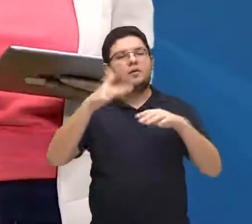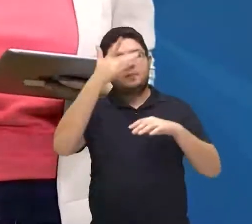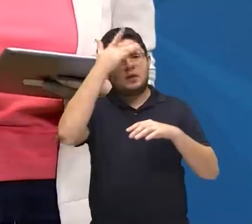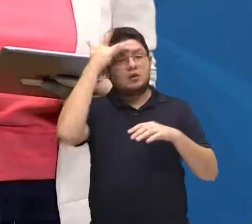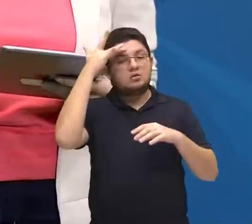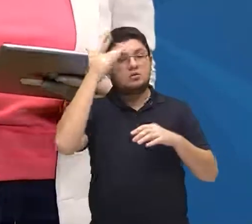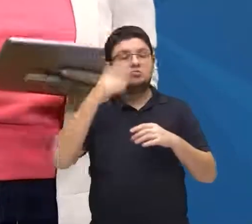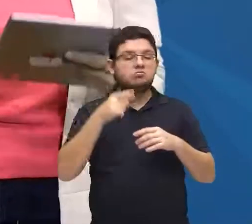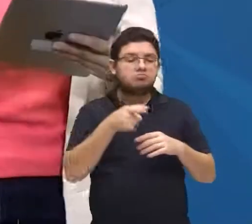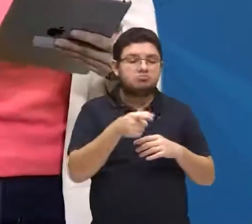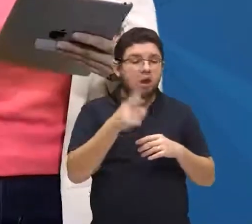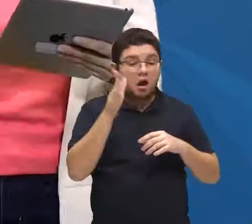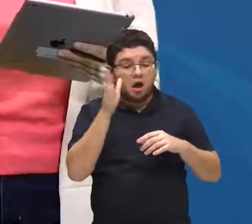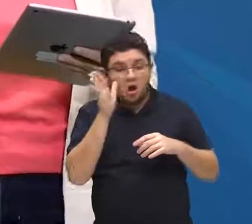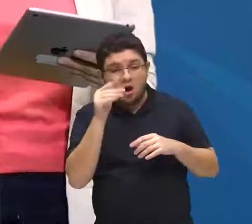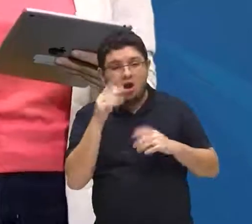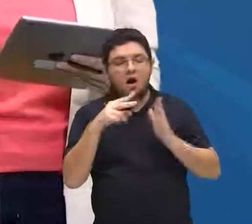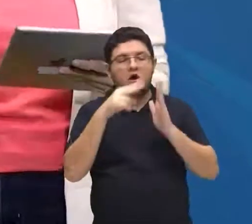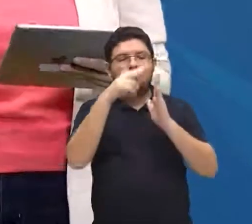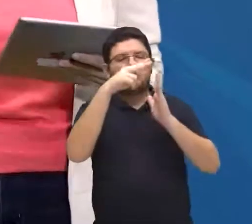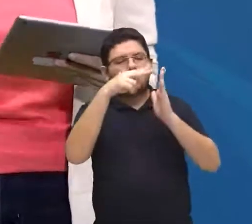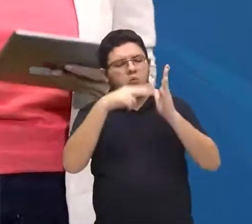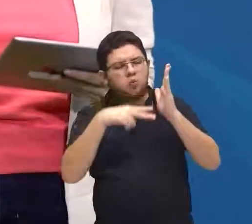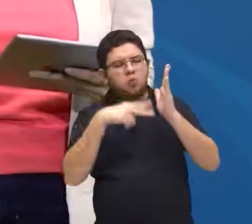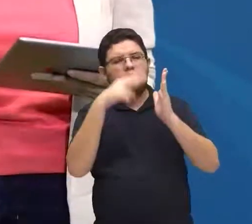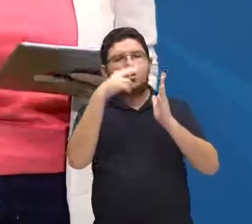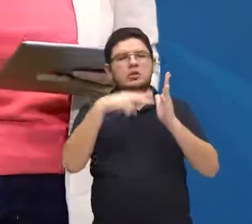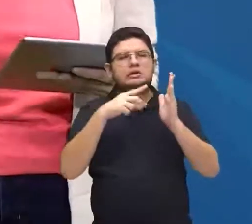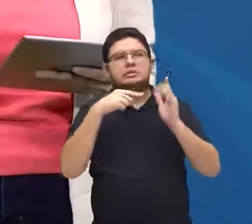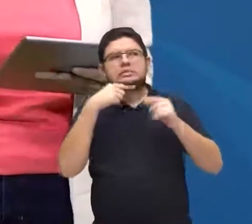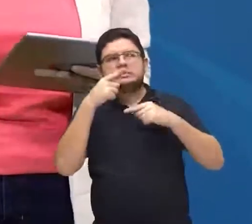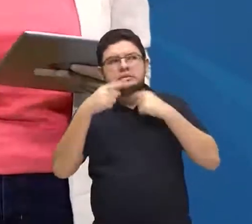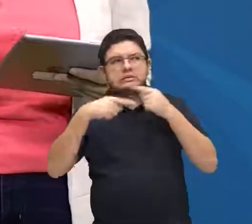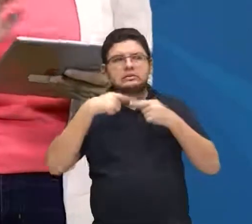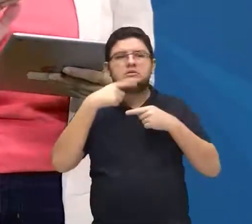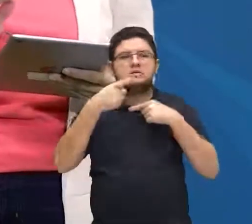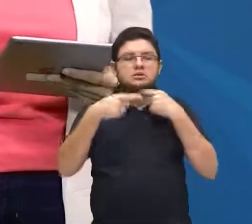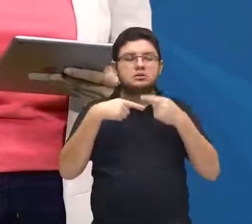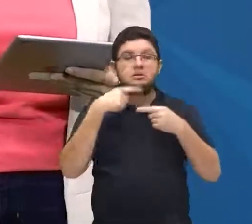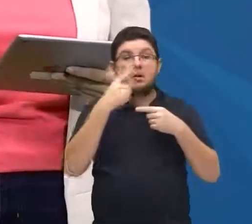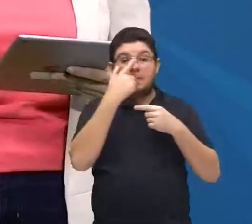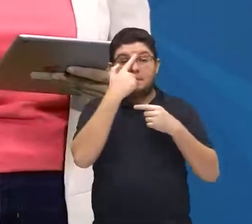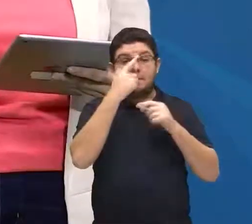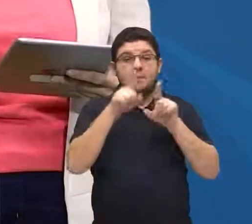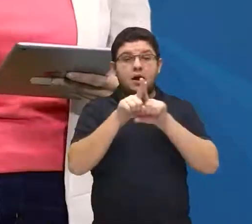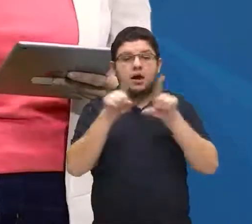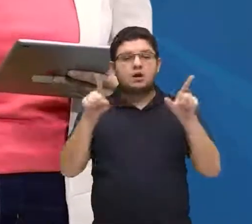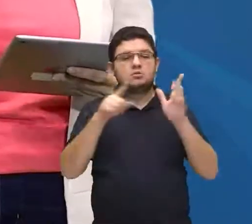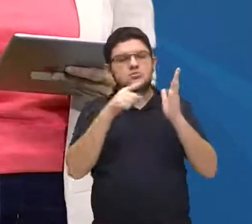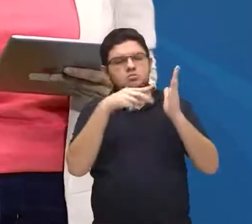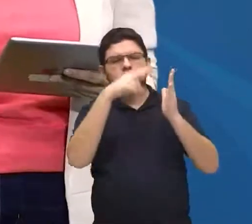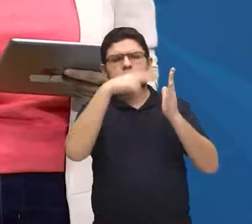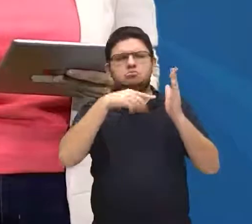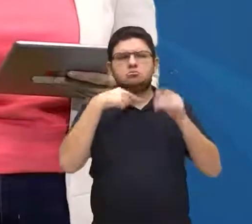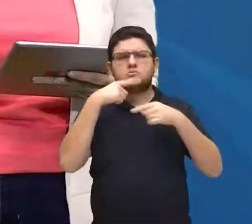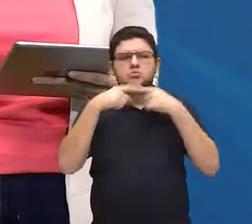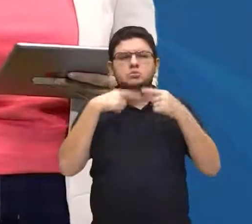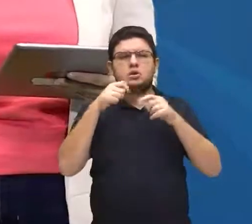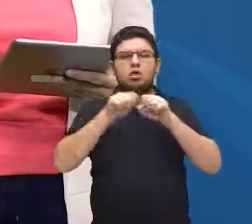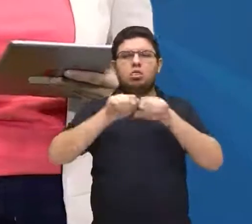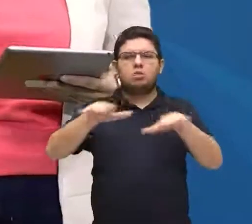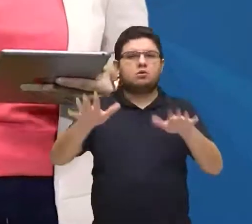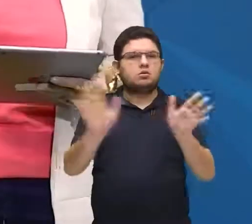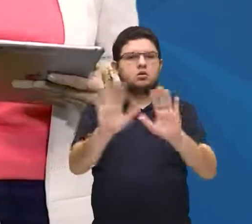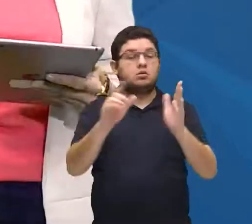a curiosidade de ler, fica na dúvida, mas aí é que é interessante, não sai compartilhando. Checa primeiro,